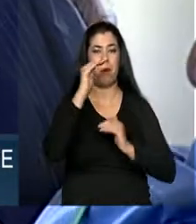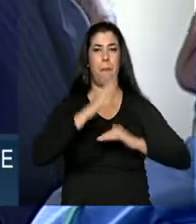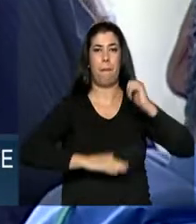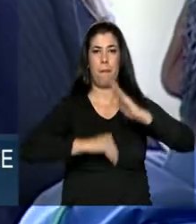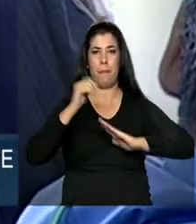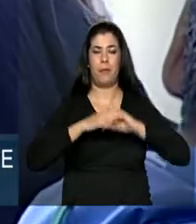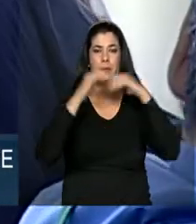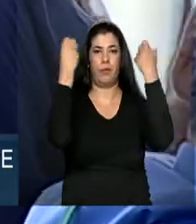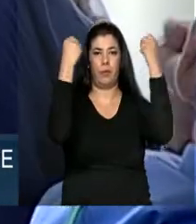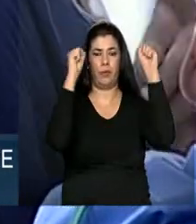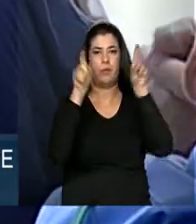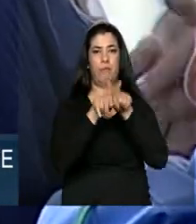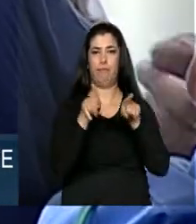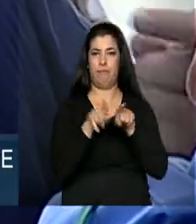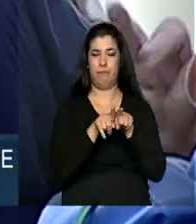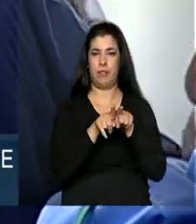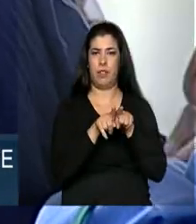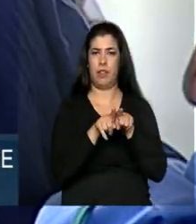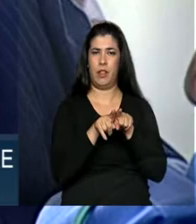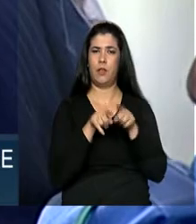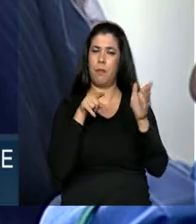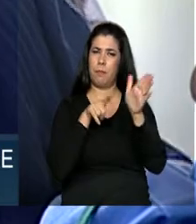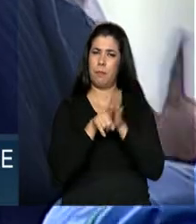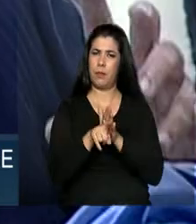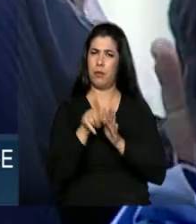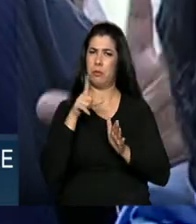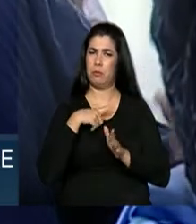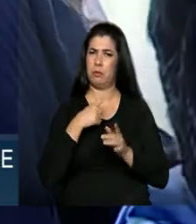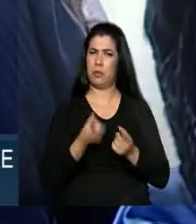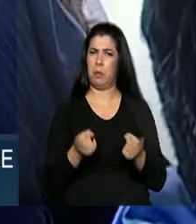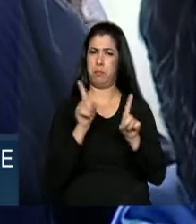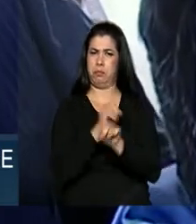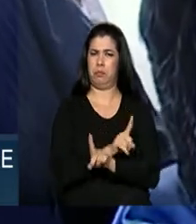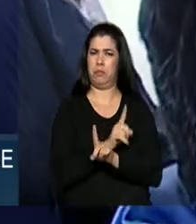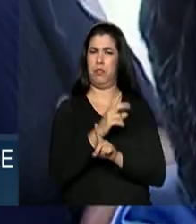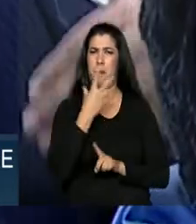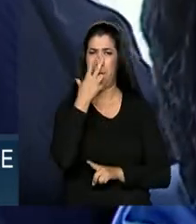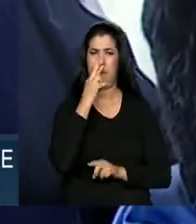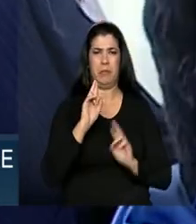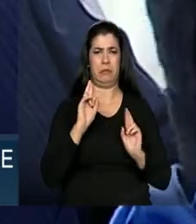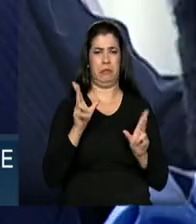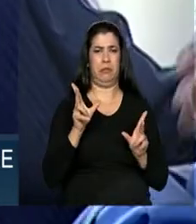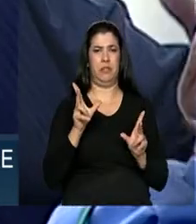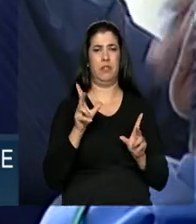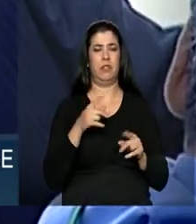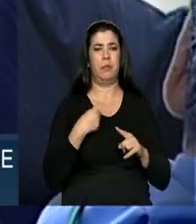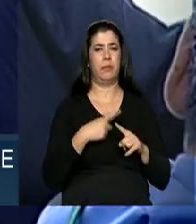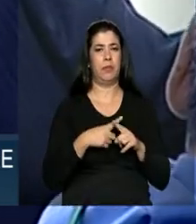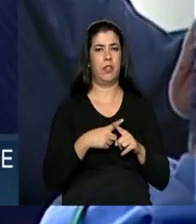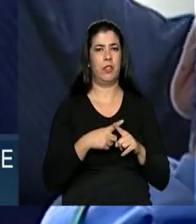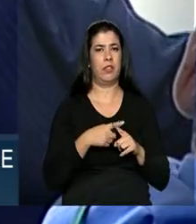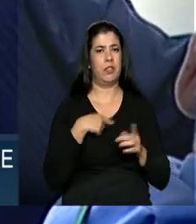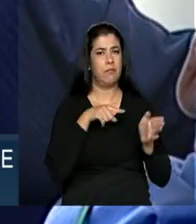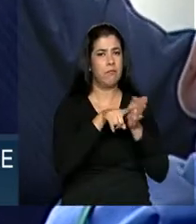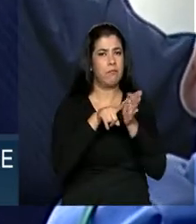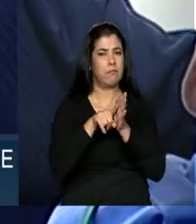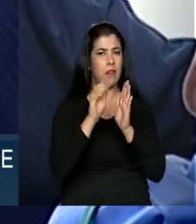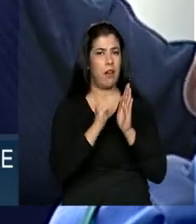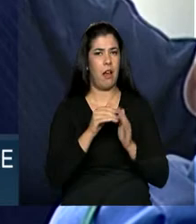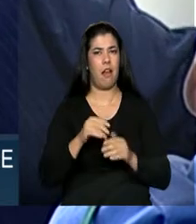atividade física. O senhor vê alguma contradição nisso aí? Não parece estranho, a partir do momento que a gente constata um